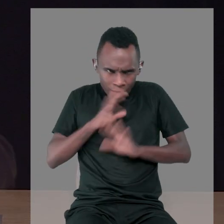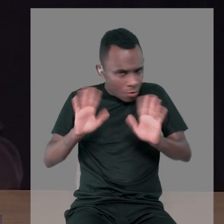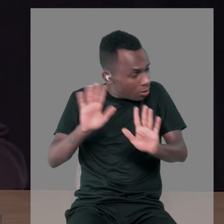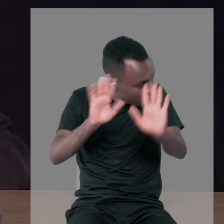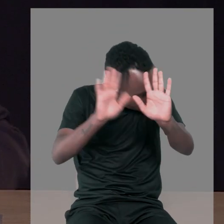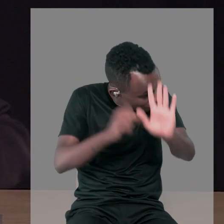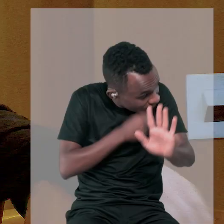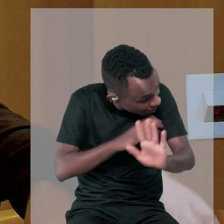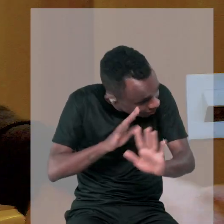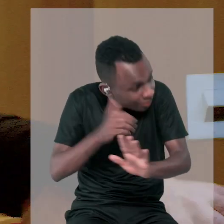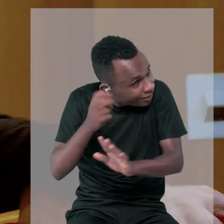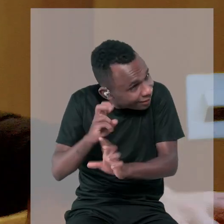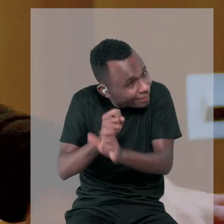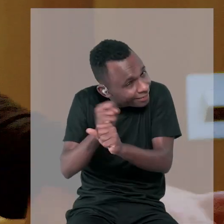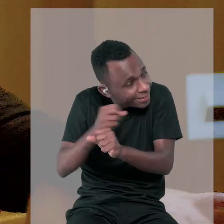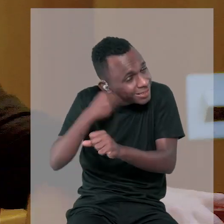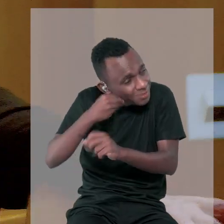Tá?